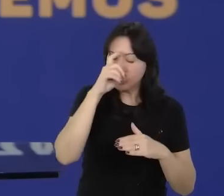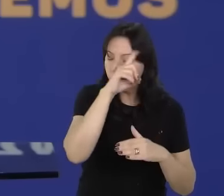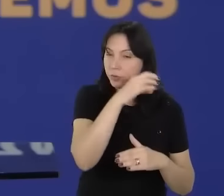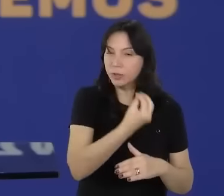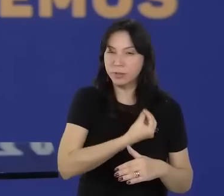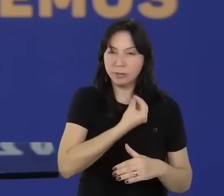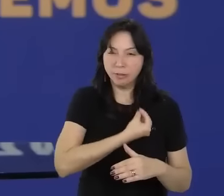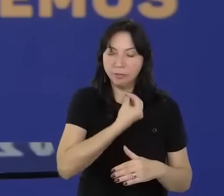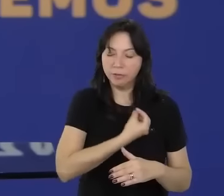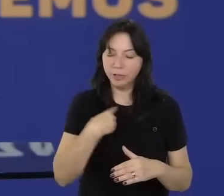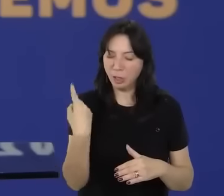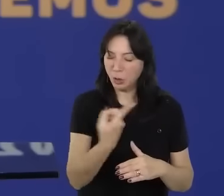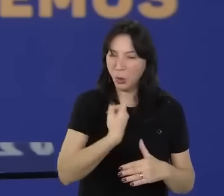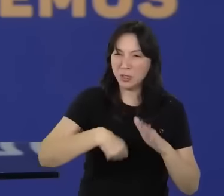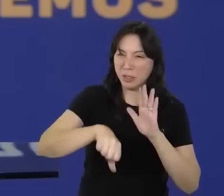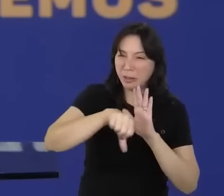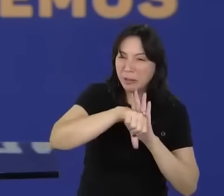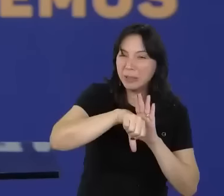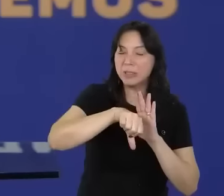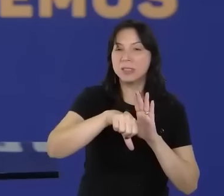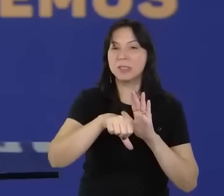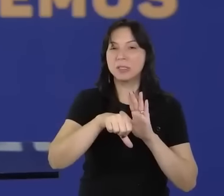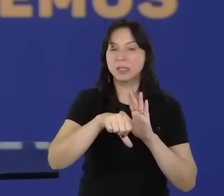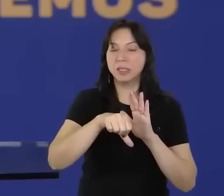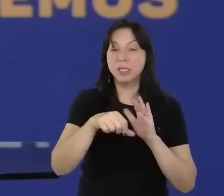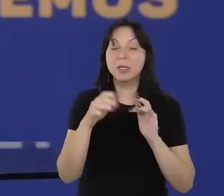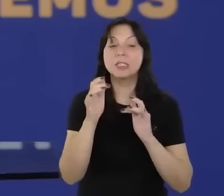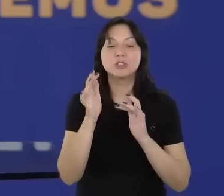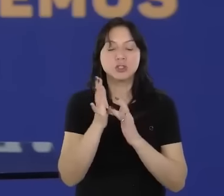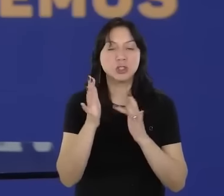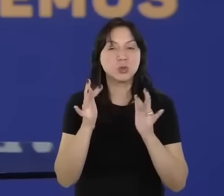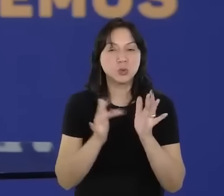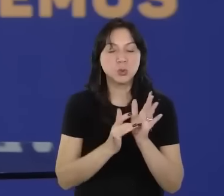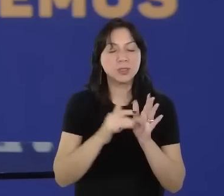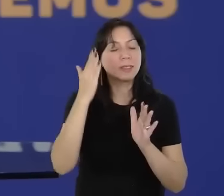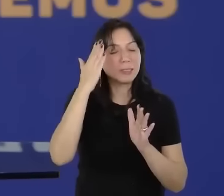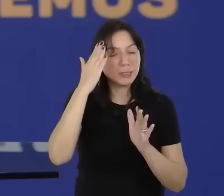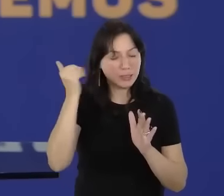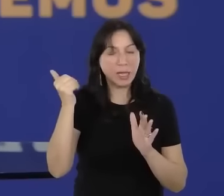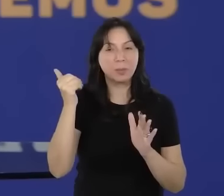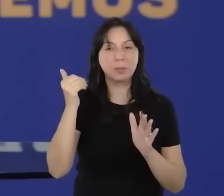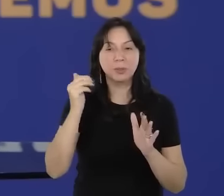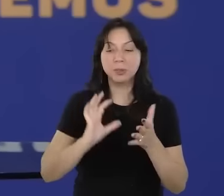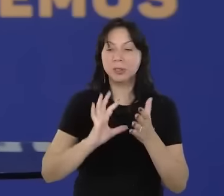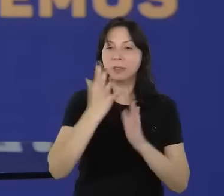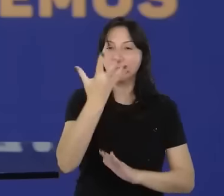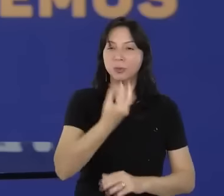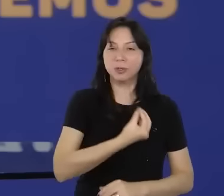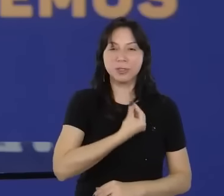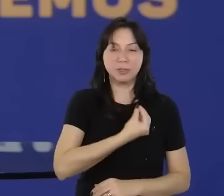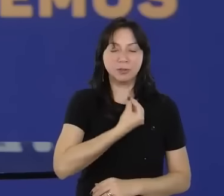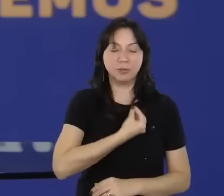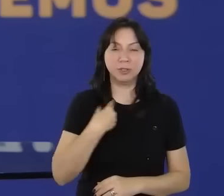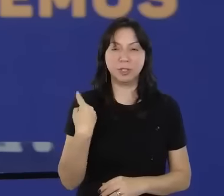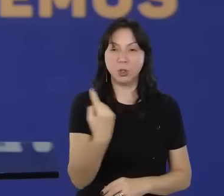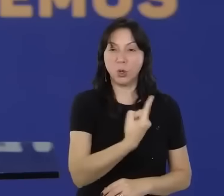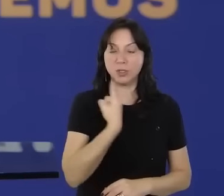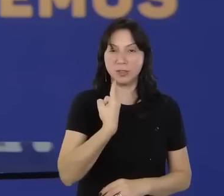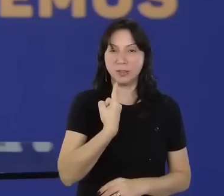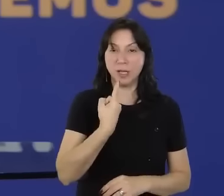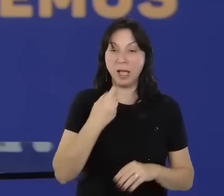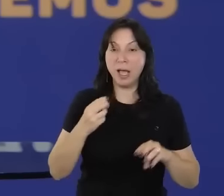que ela seja Jesus sabe onde nós estamos porque Marcos relatando esse fato diz que Jesus os